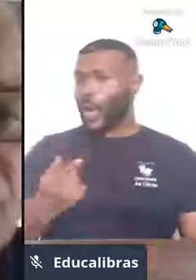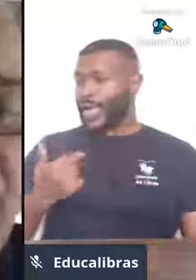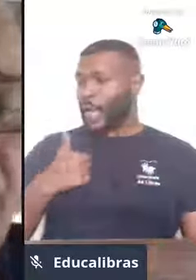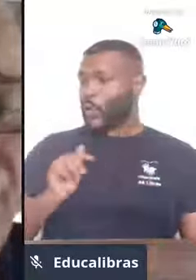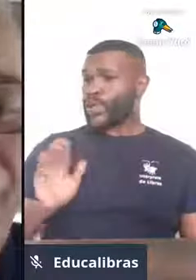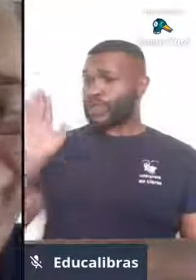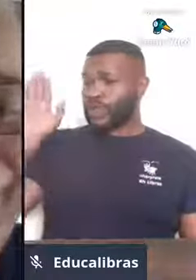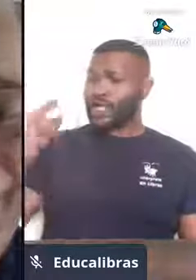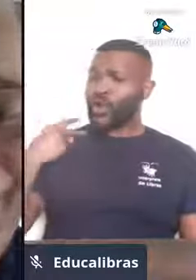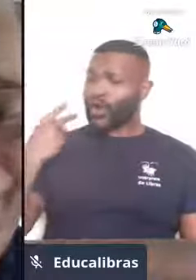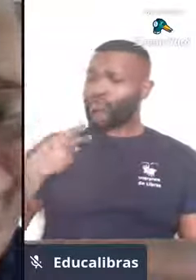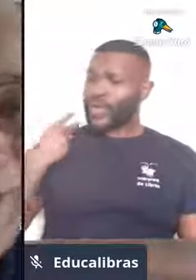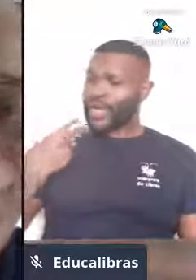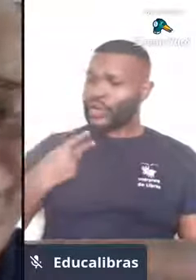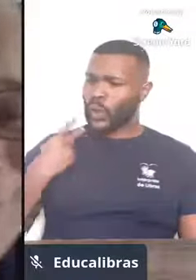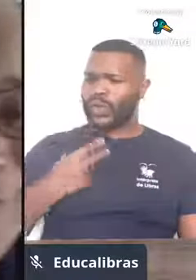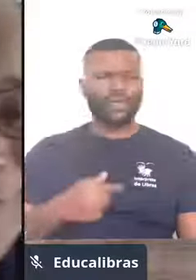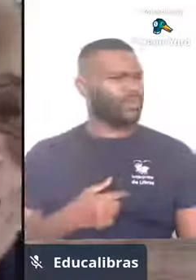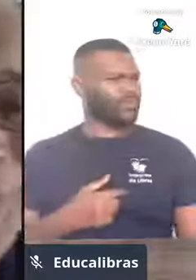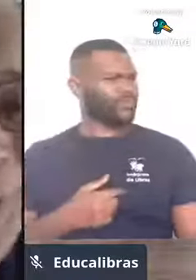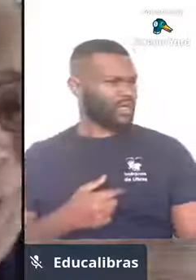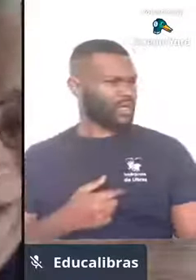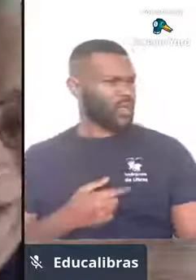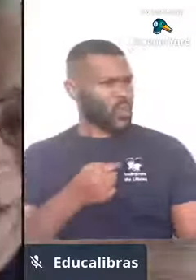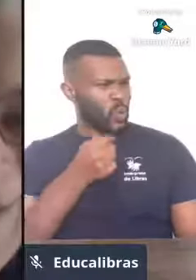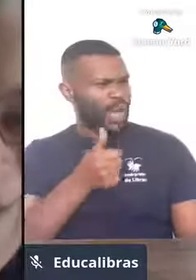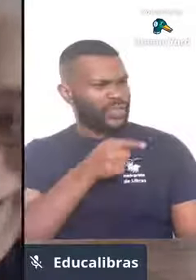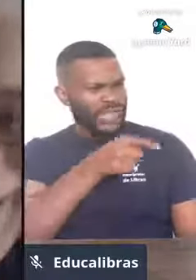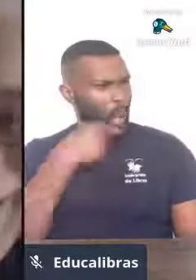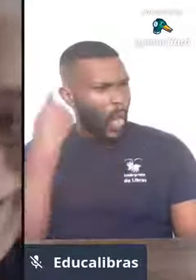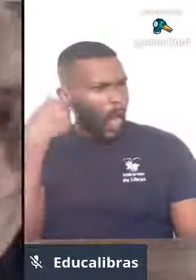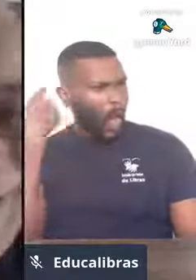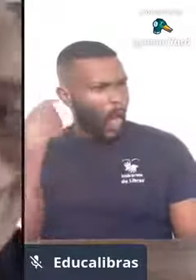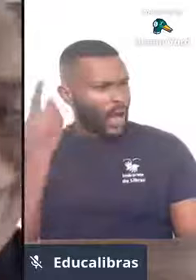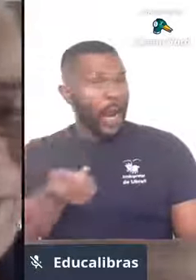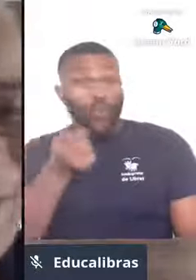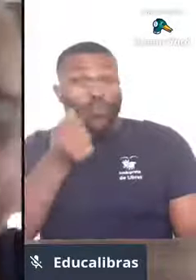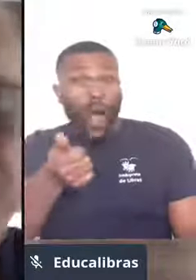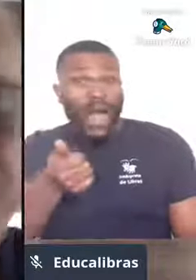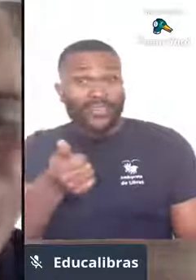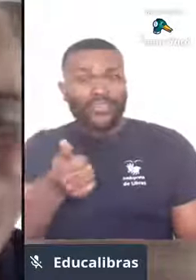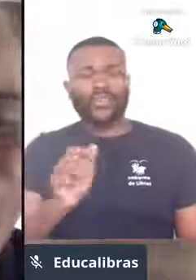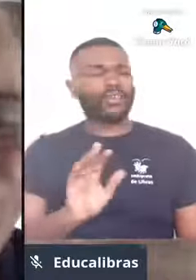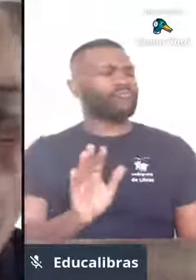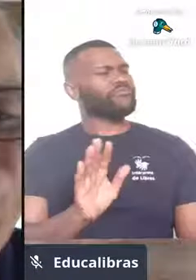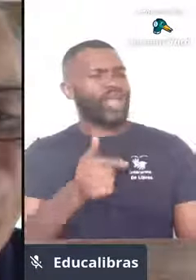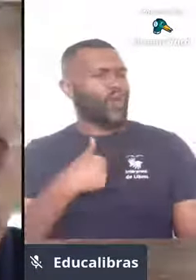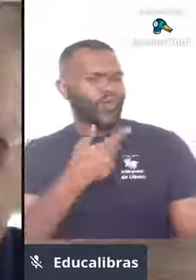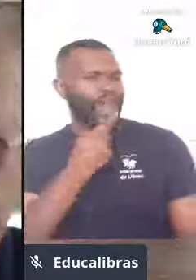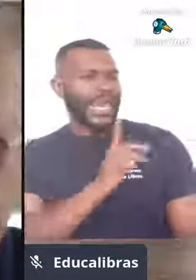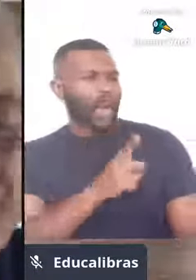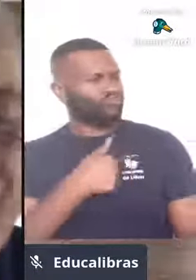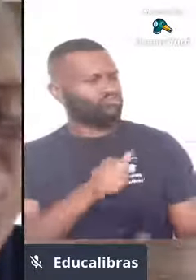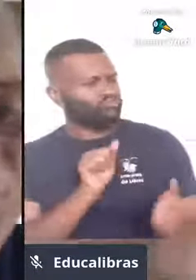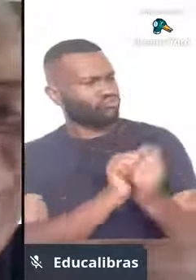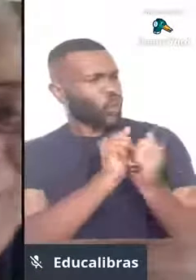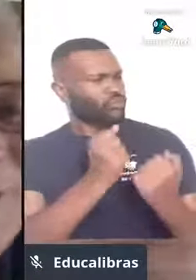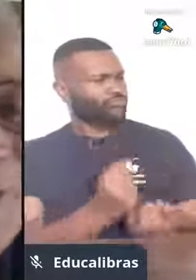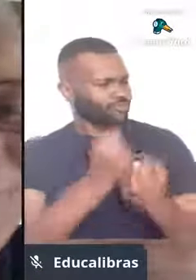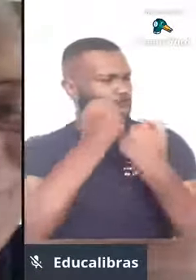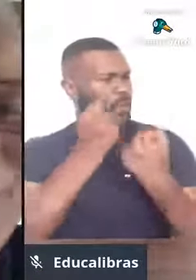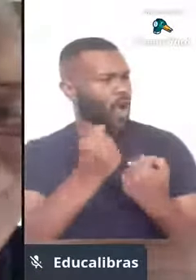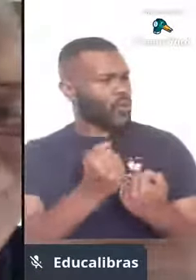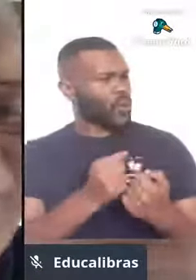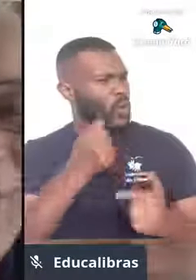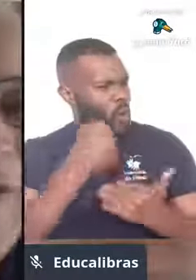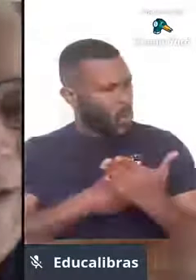vereadora. Eu quase que eu falei para ela, você doidou? Mas eu falei, não, vamos junto. Vamos, se é para lutar,